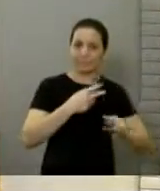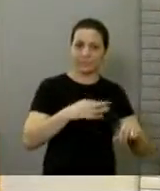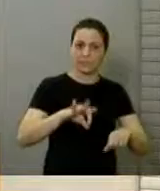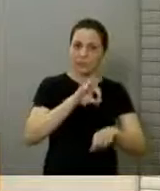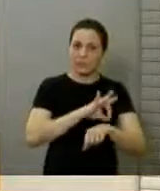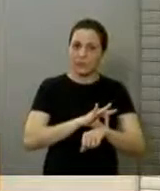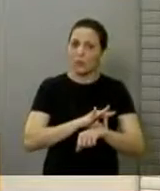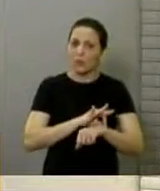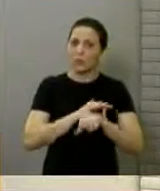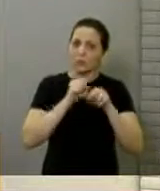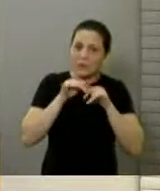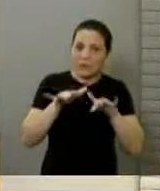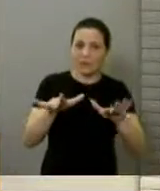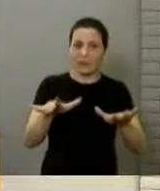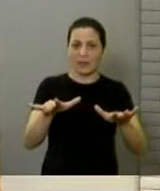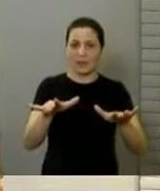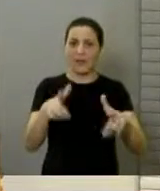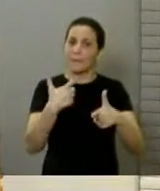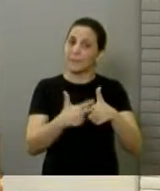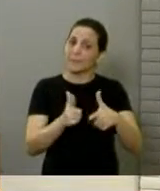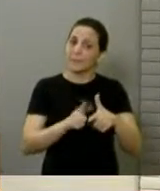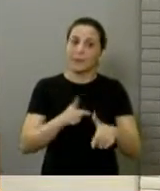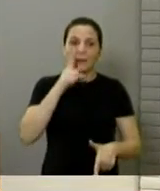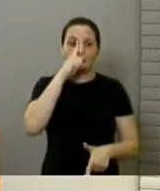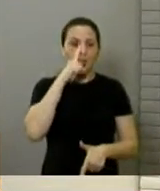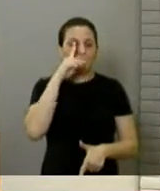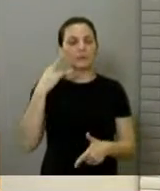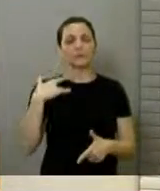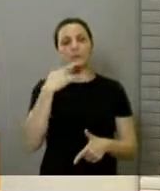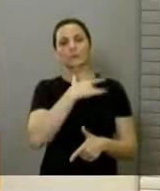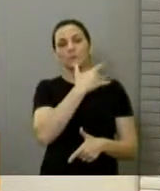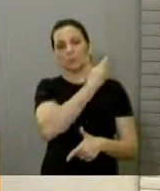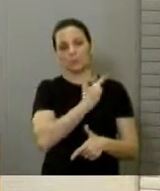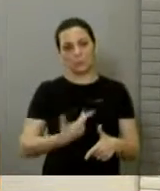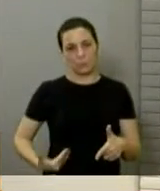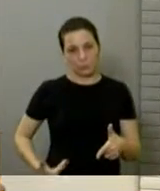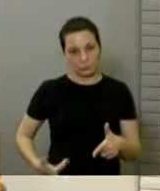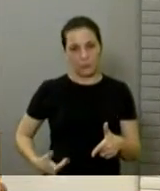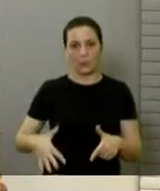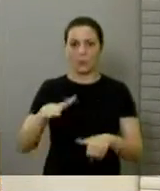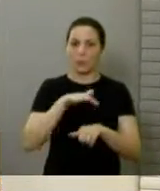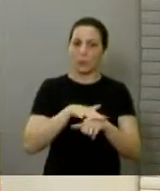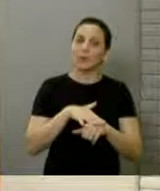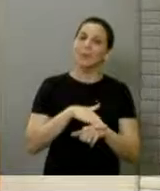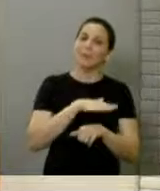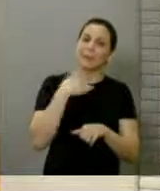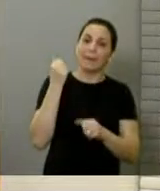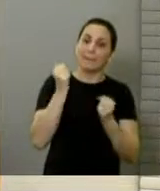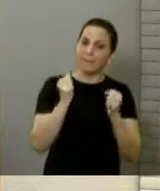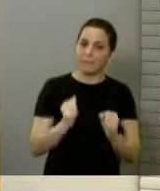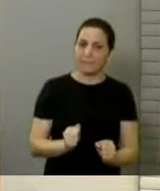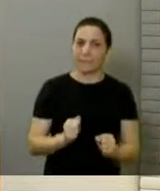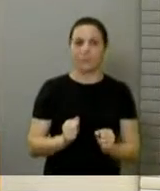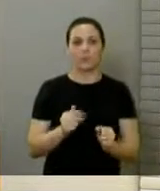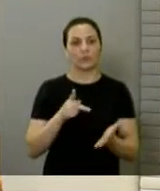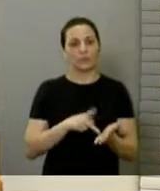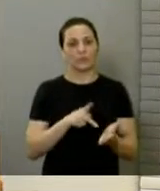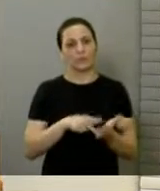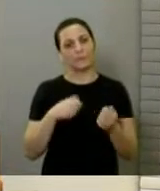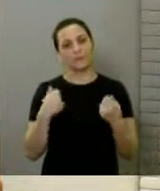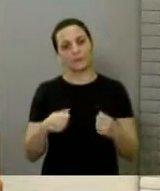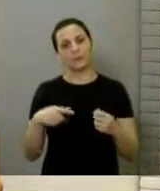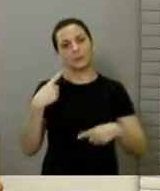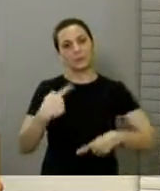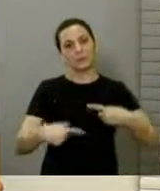ele vai espalhar. Então, é um problema muito grave de saúde pública, uma doença que pode matar e que, realmente, eu acho que precisa de